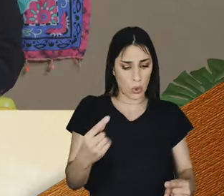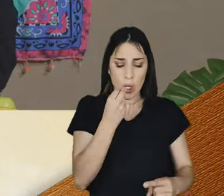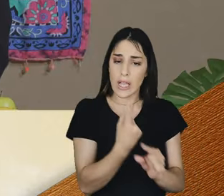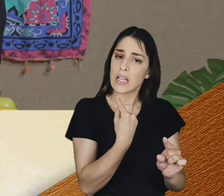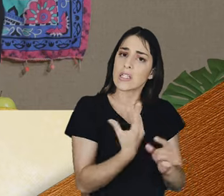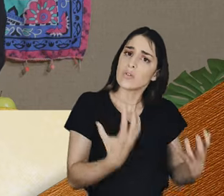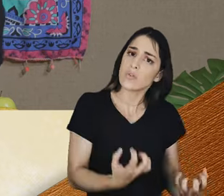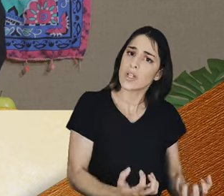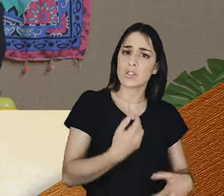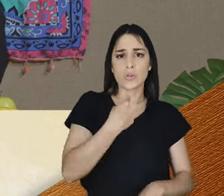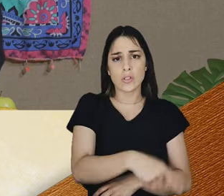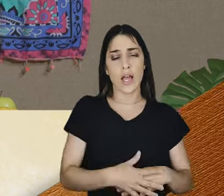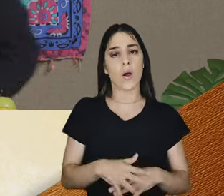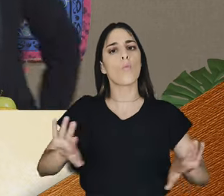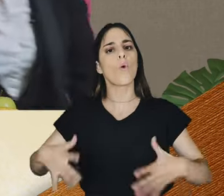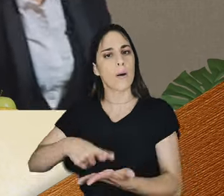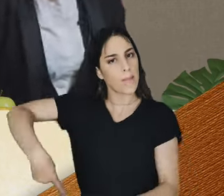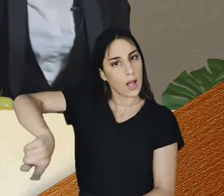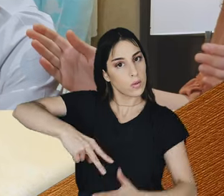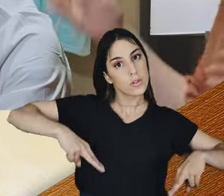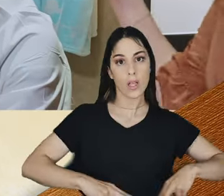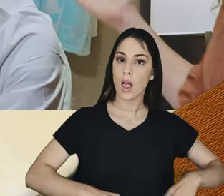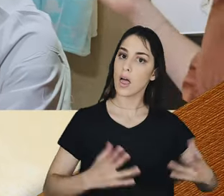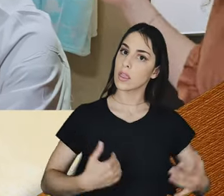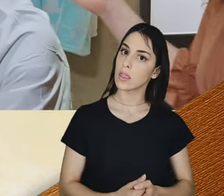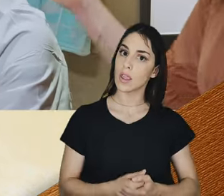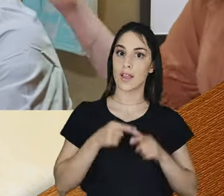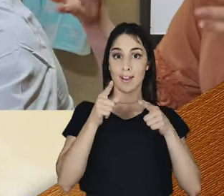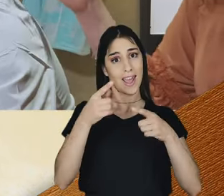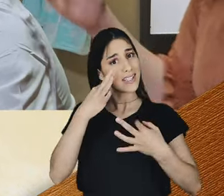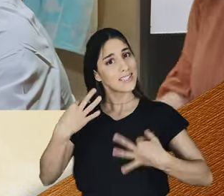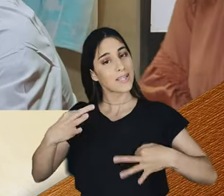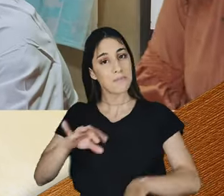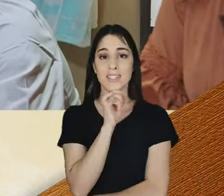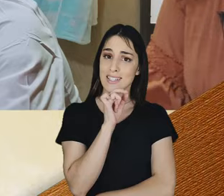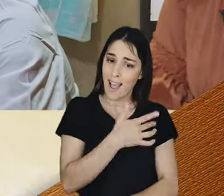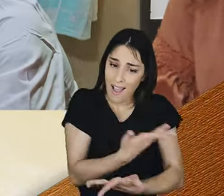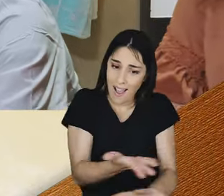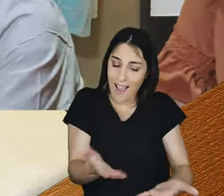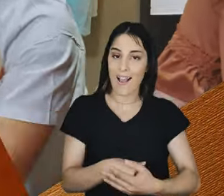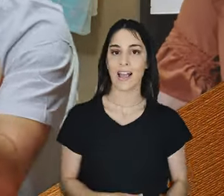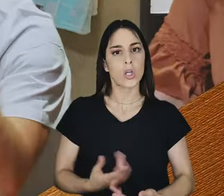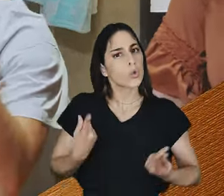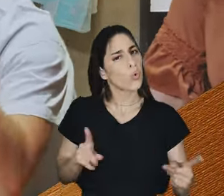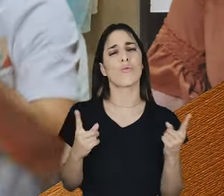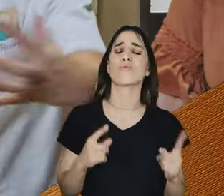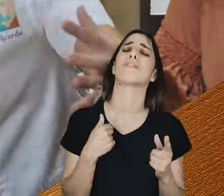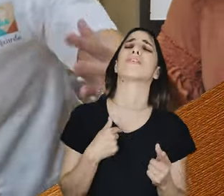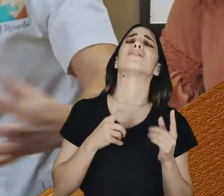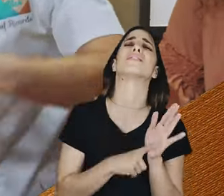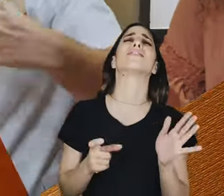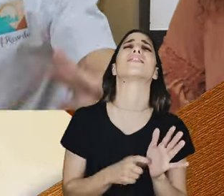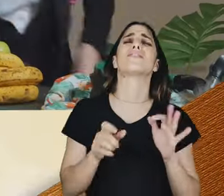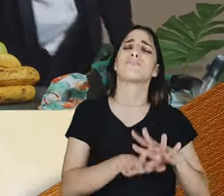prato, então? A salada. O que é bastante simples e dá perfeitamente para conciliar. Não é, eu preciso de